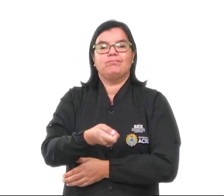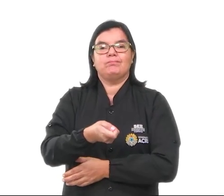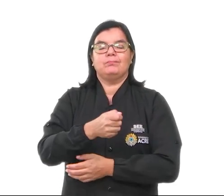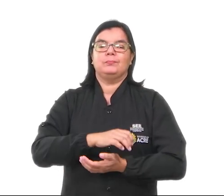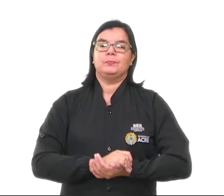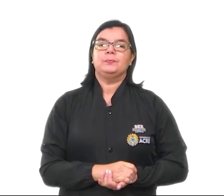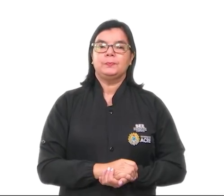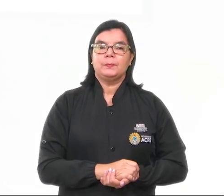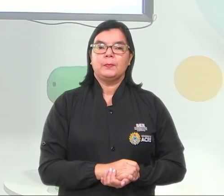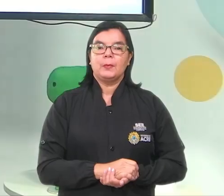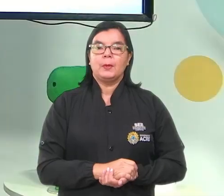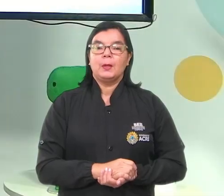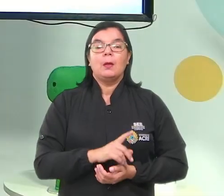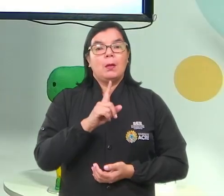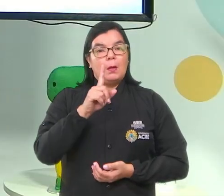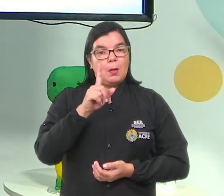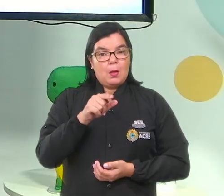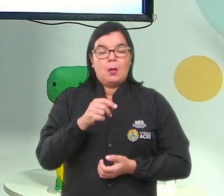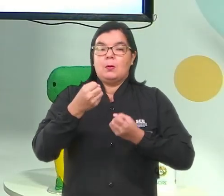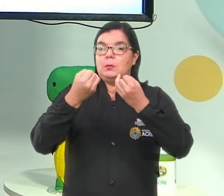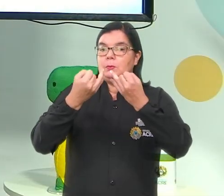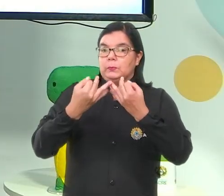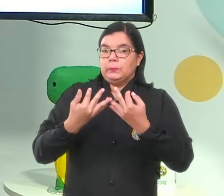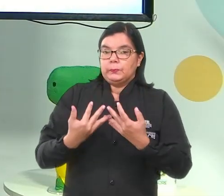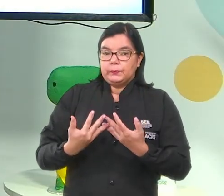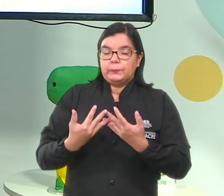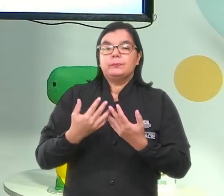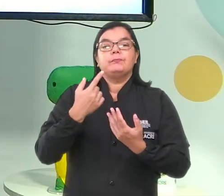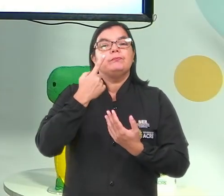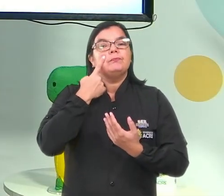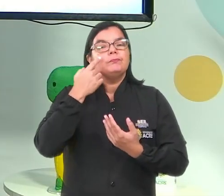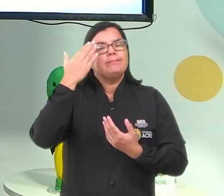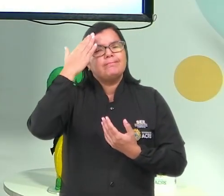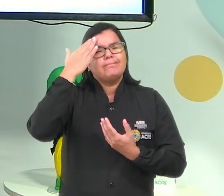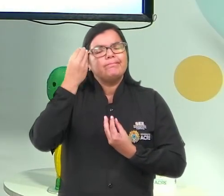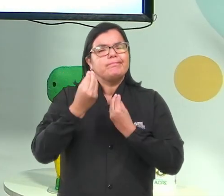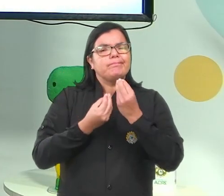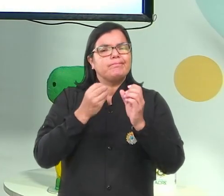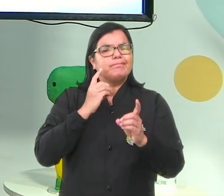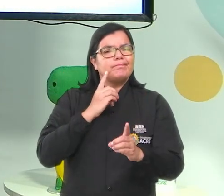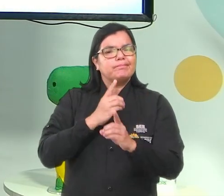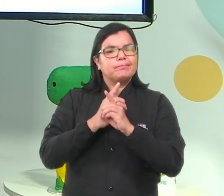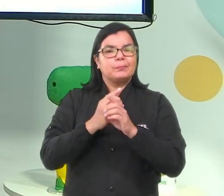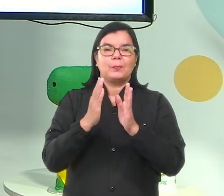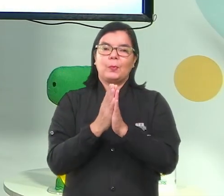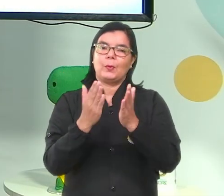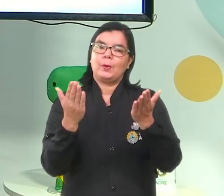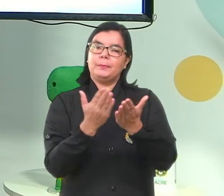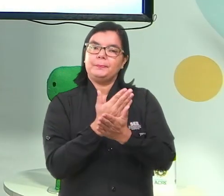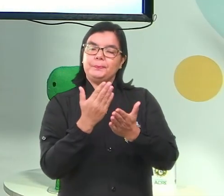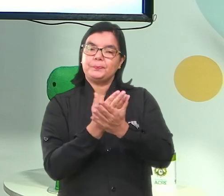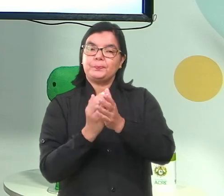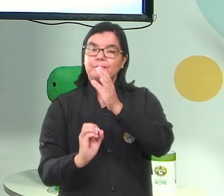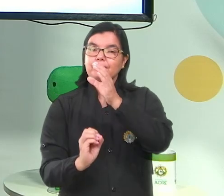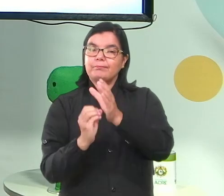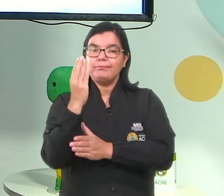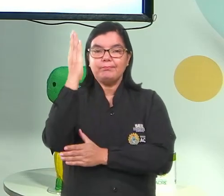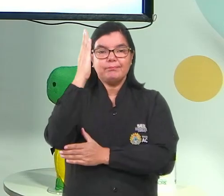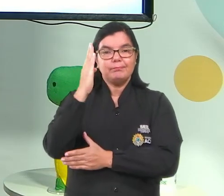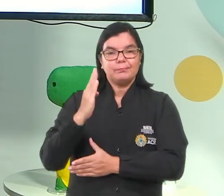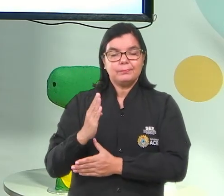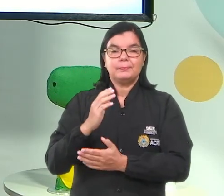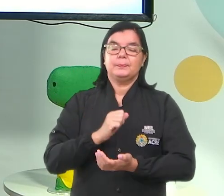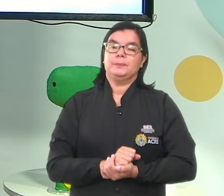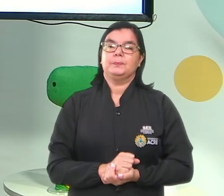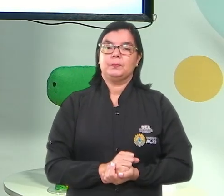impessoais. Então, é esse o conceito que nós vamos encontrar nesse livro, Raízes do Brasil. A